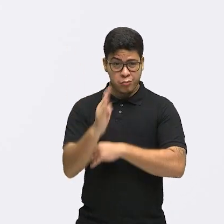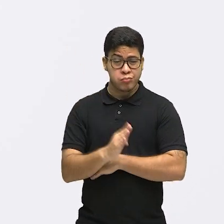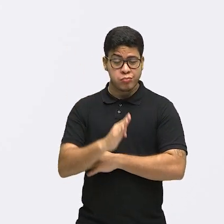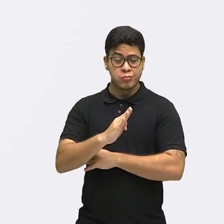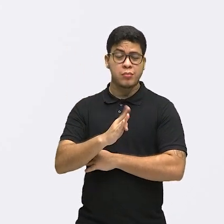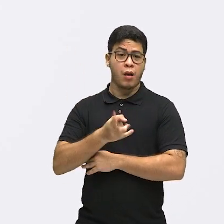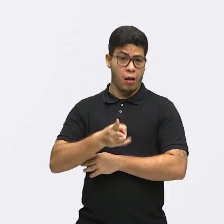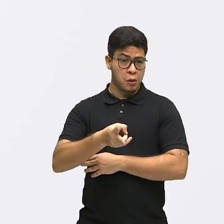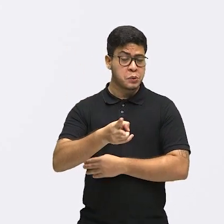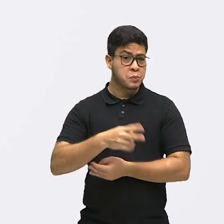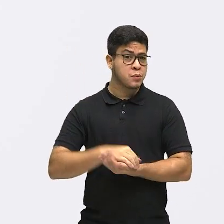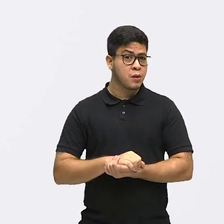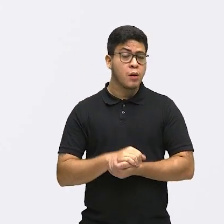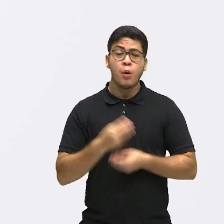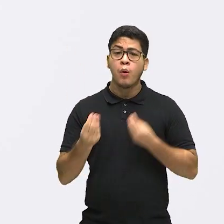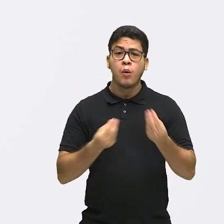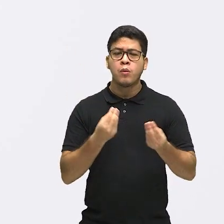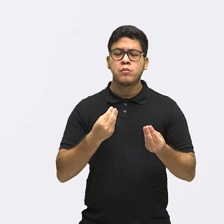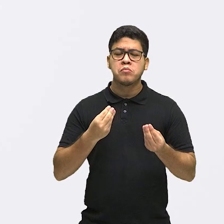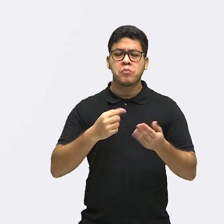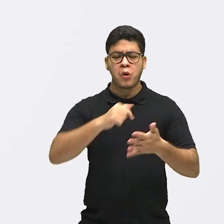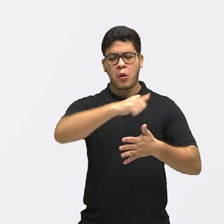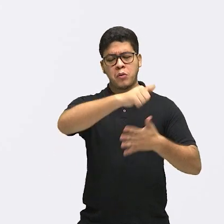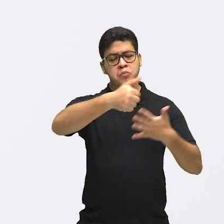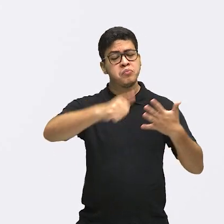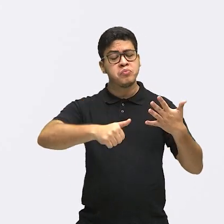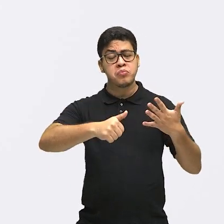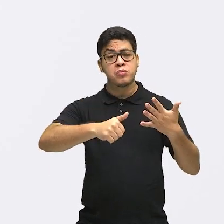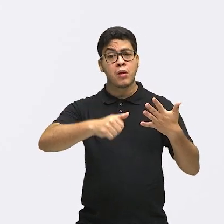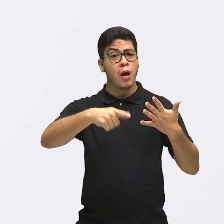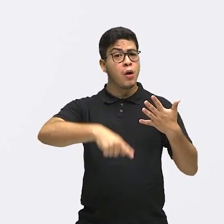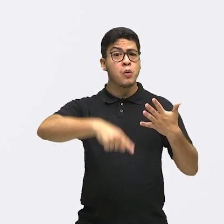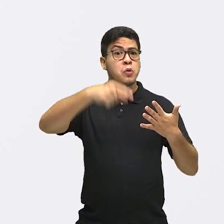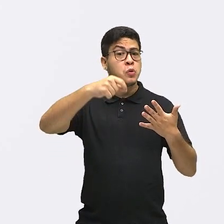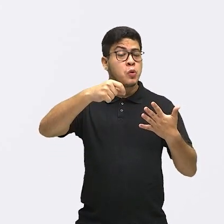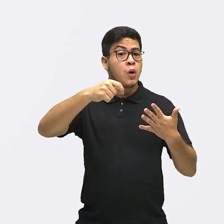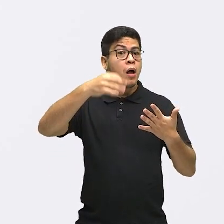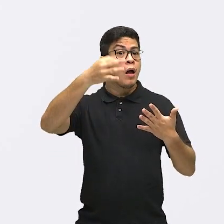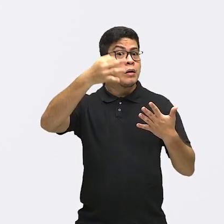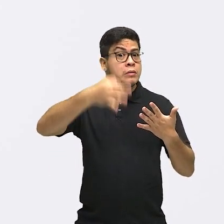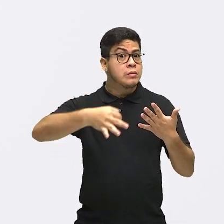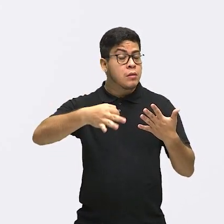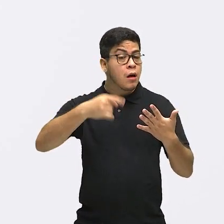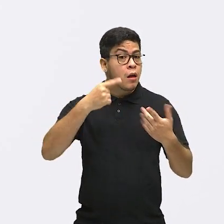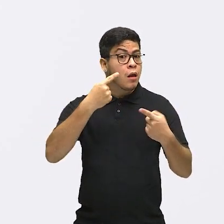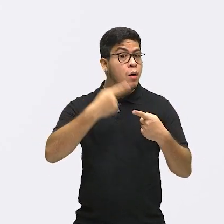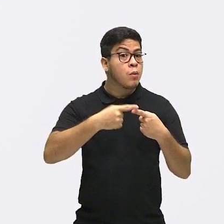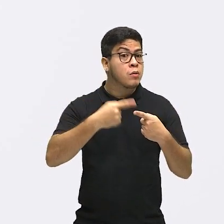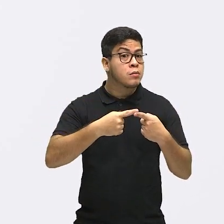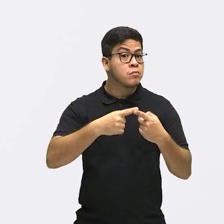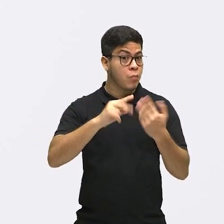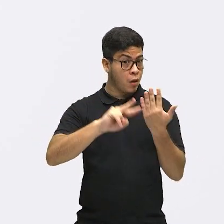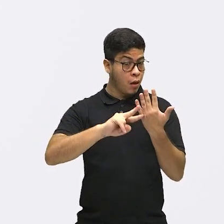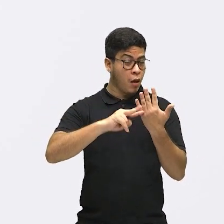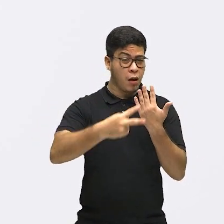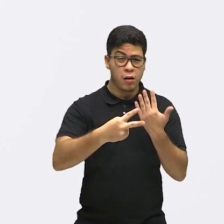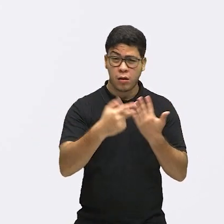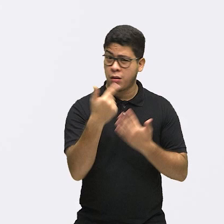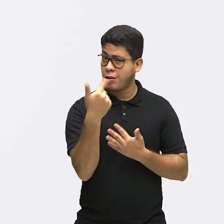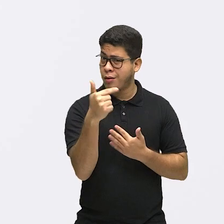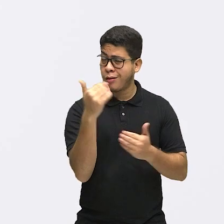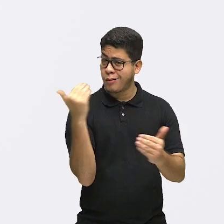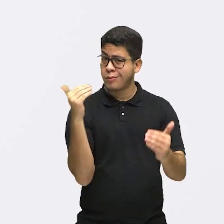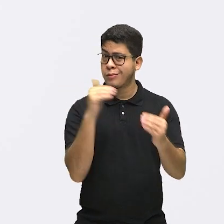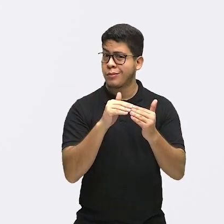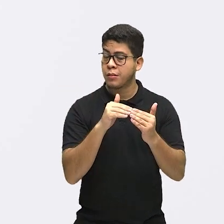país. Analise as alternativas e marque aquela que não indica uma consequência das queimadas. E é lógico que é a